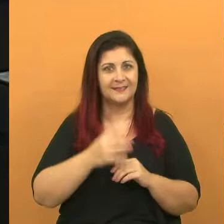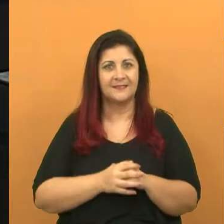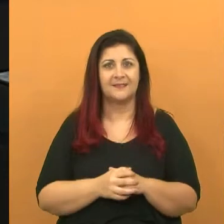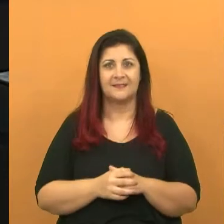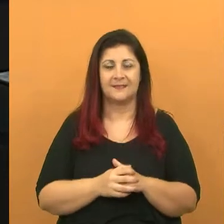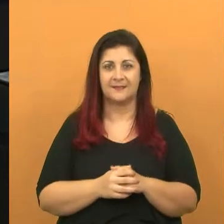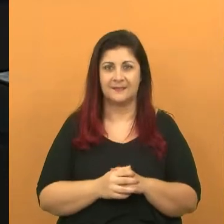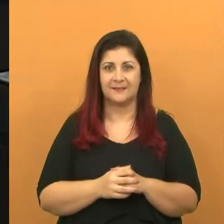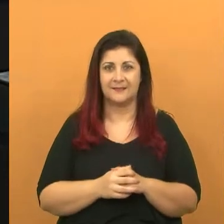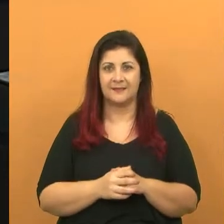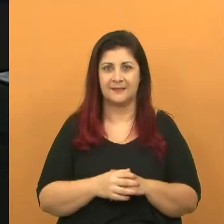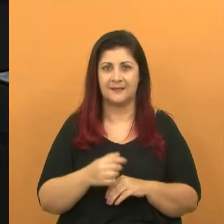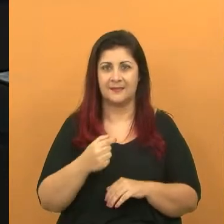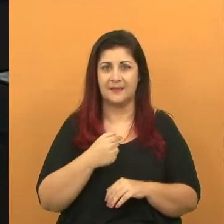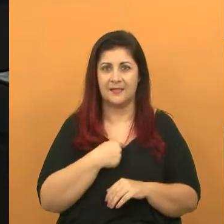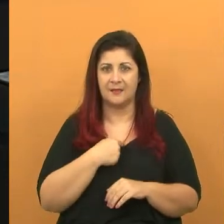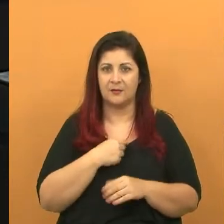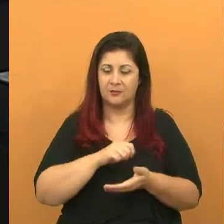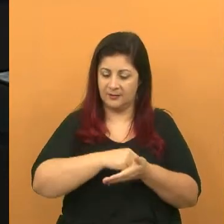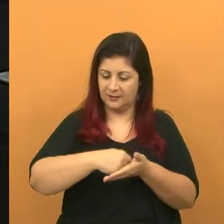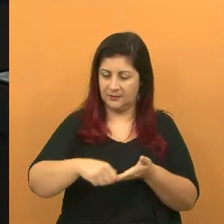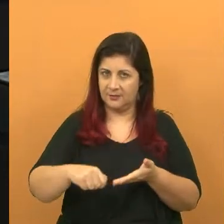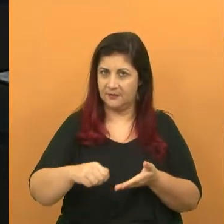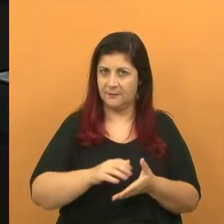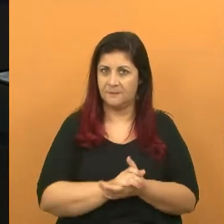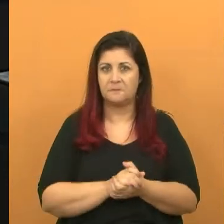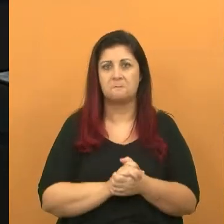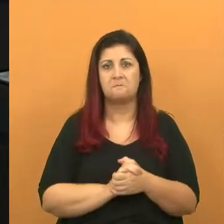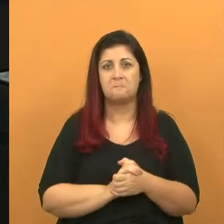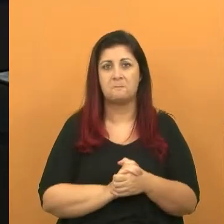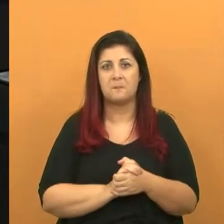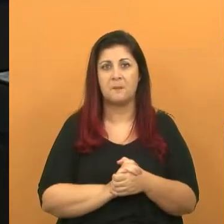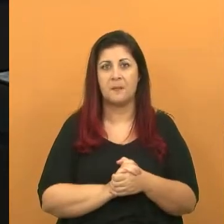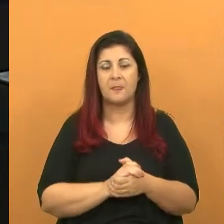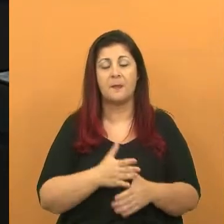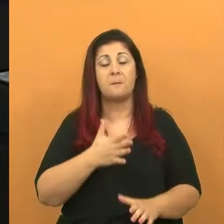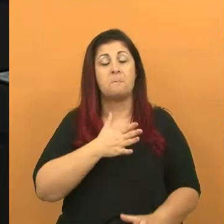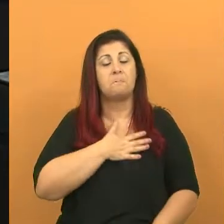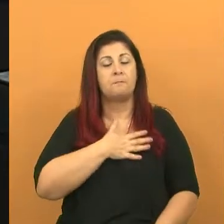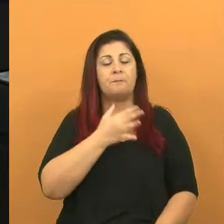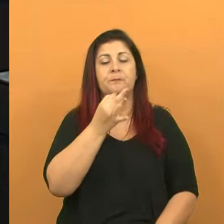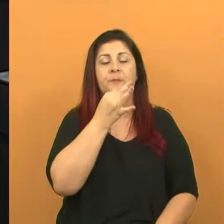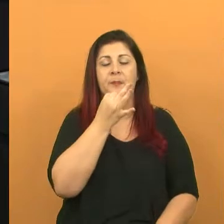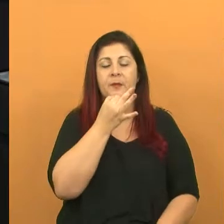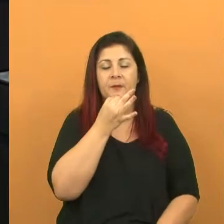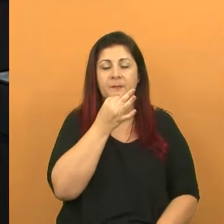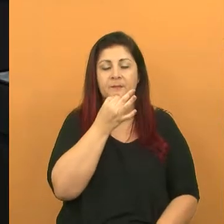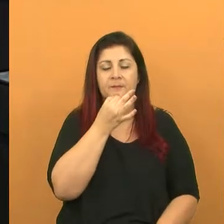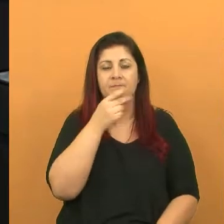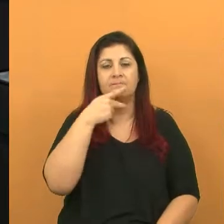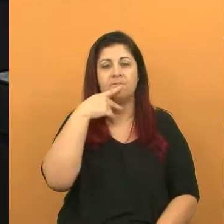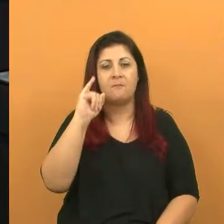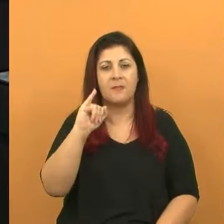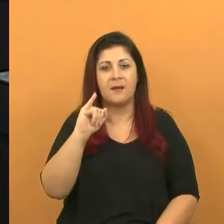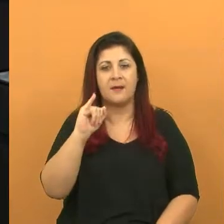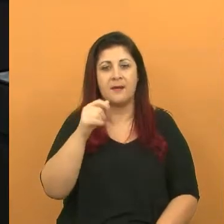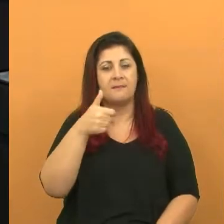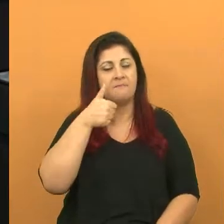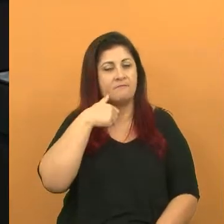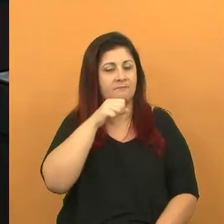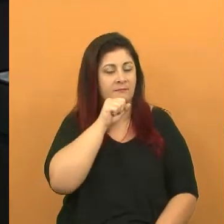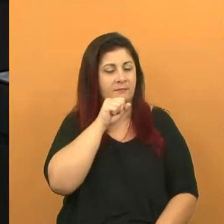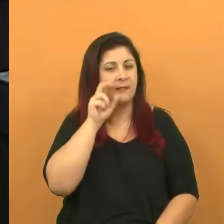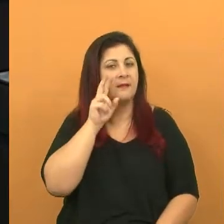Então, é por isso que eu estou registrando aqui a minha sugestão para que os pais possam averiguar